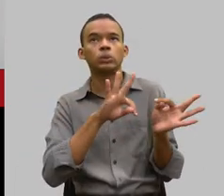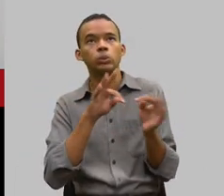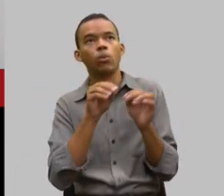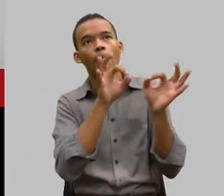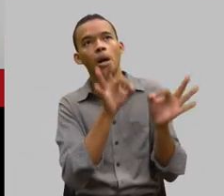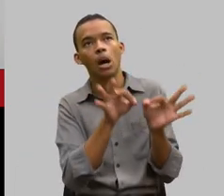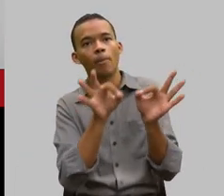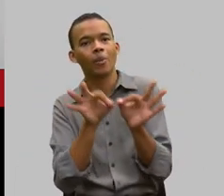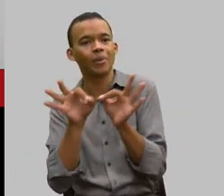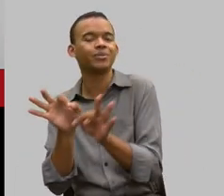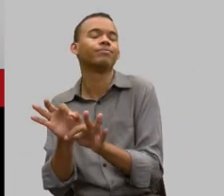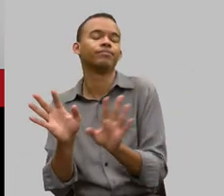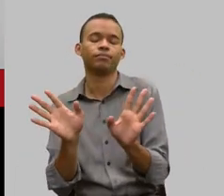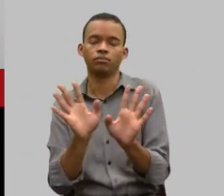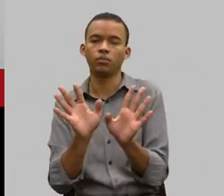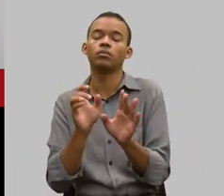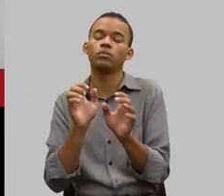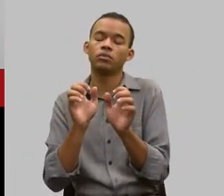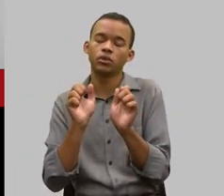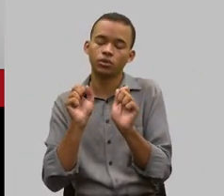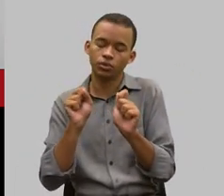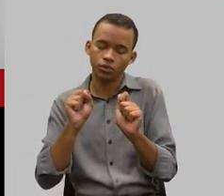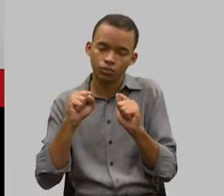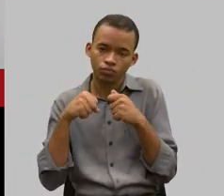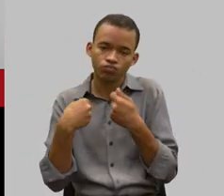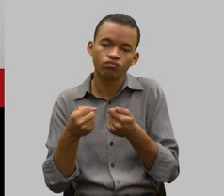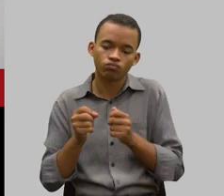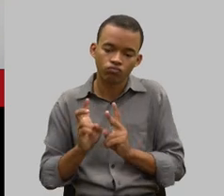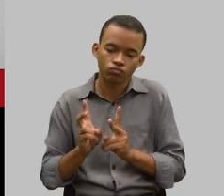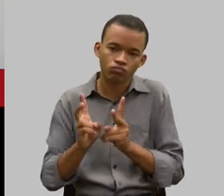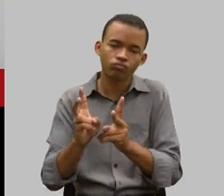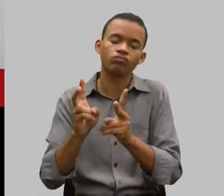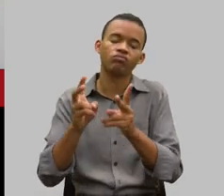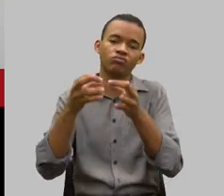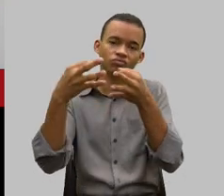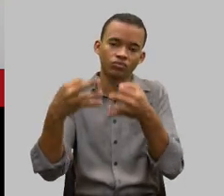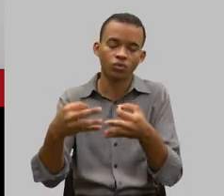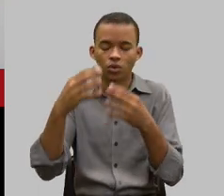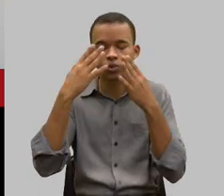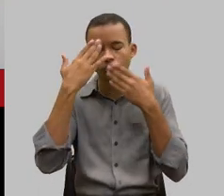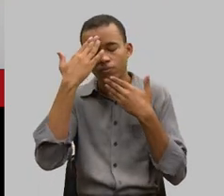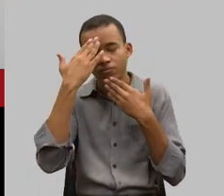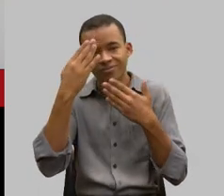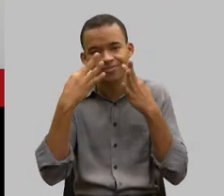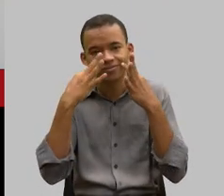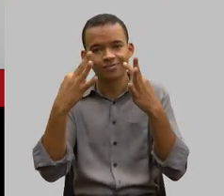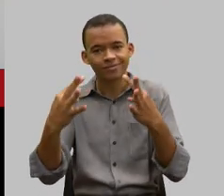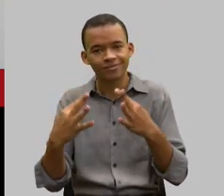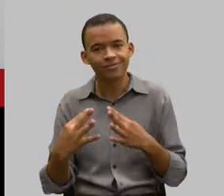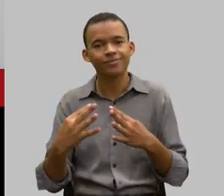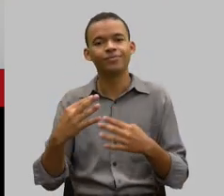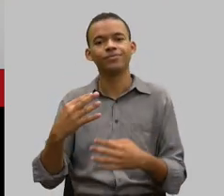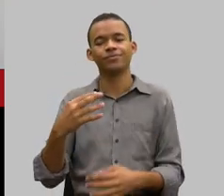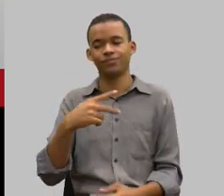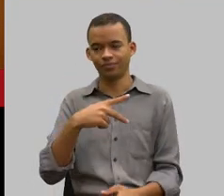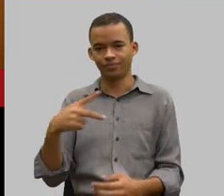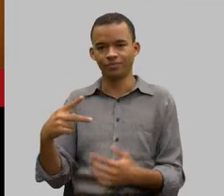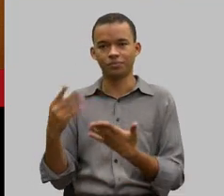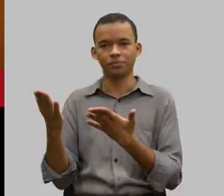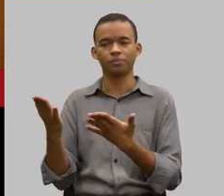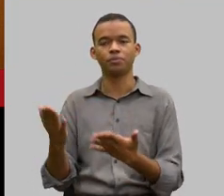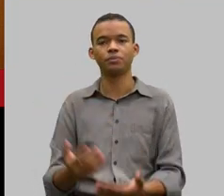a gente tá no caminho certo Agradeço aos senhores aí pela paciência e pela atenção muito obrigado presidente é